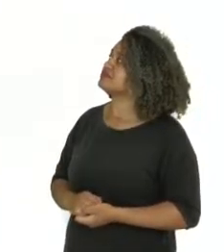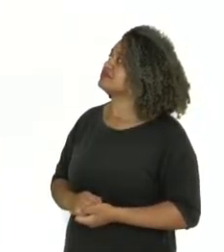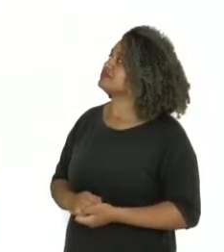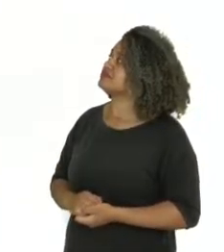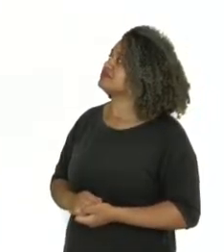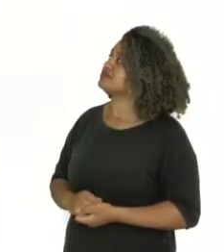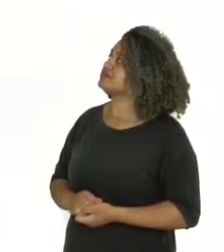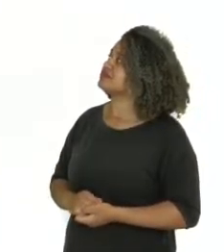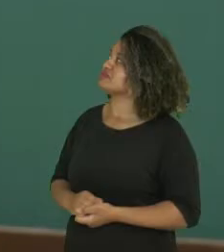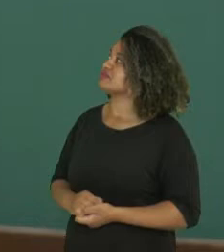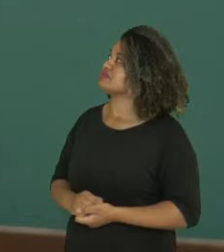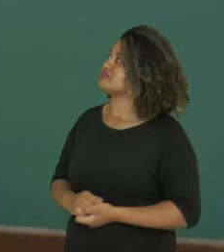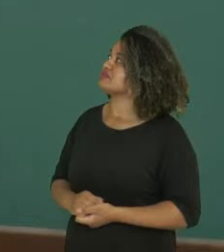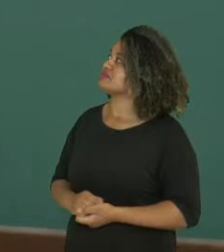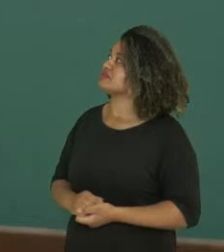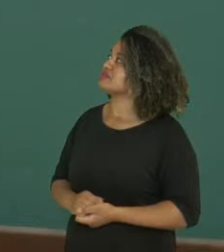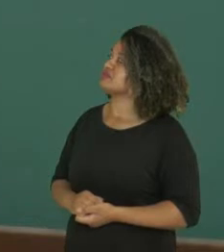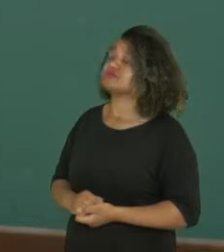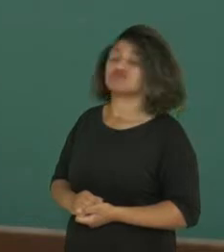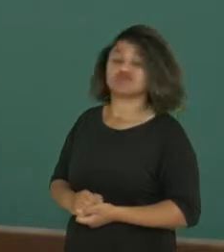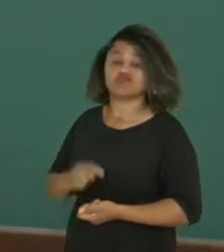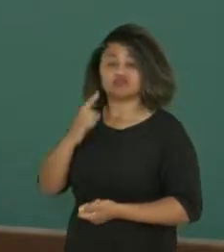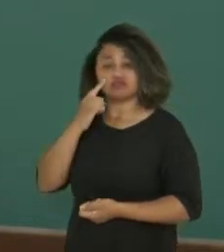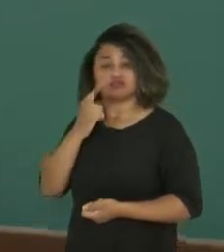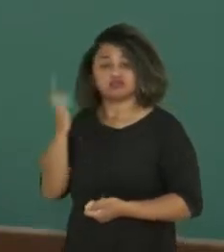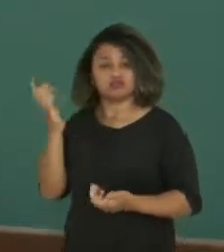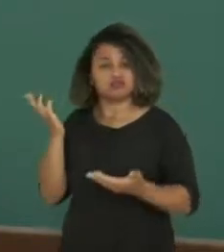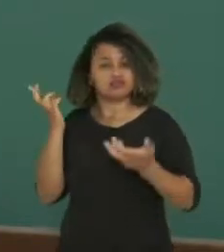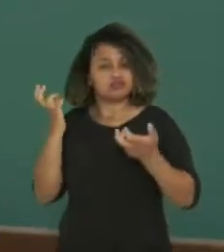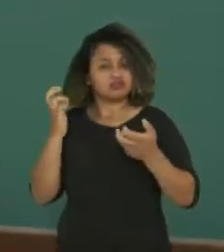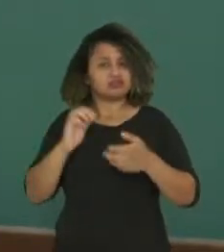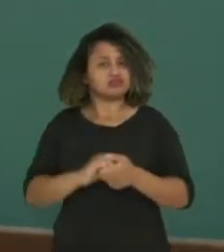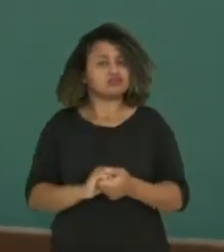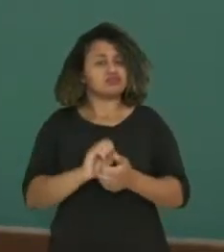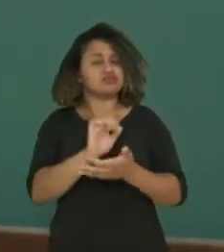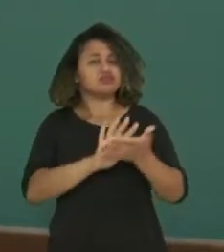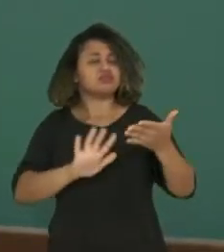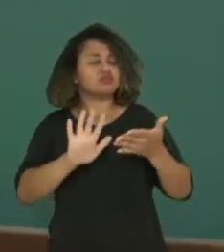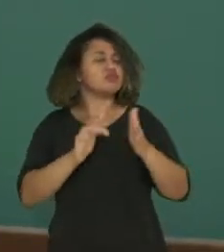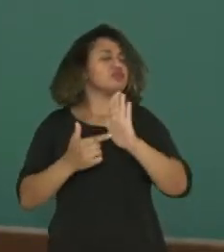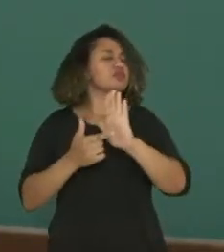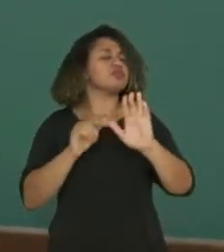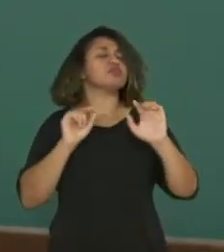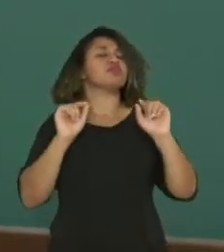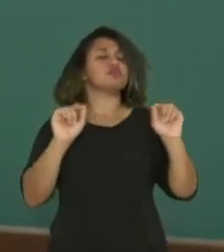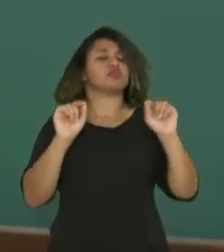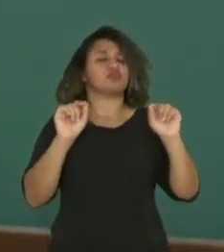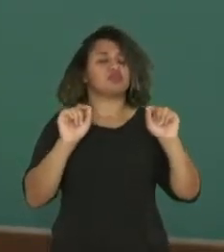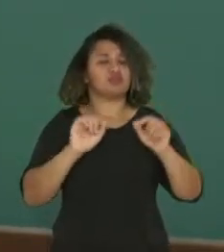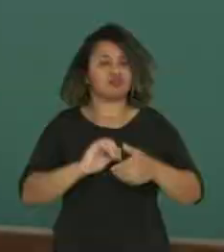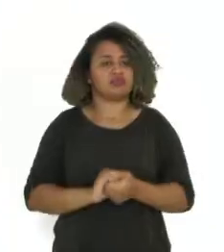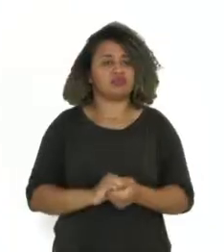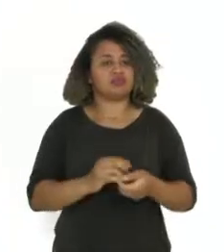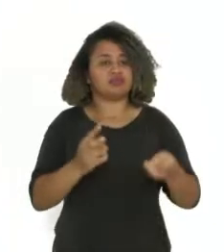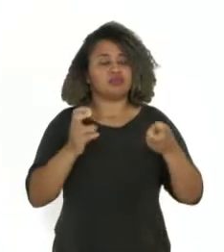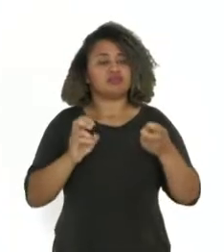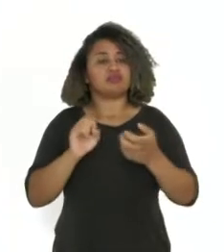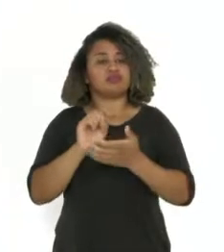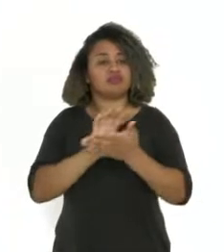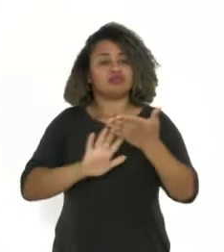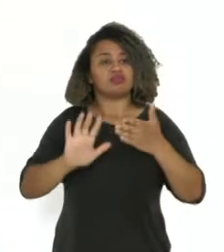estas imagens? Ou seja, o que que essas imagens sugerem a você? Tá? Vamos observar aqui,